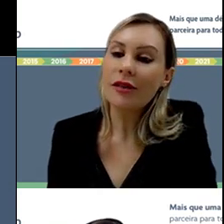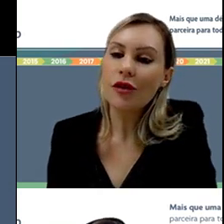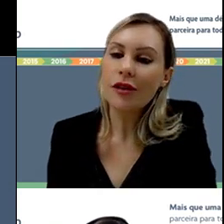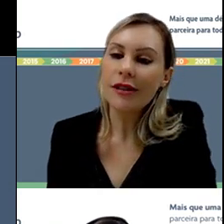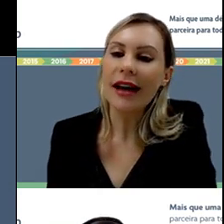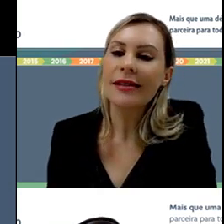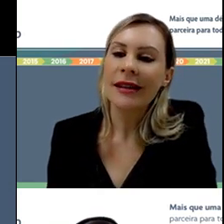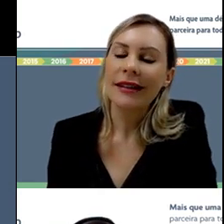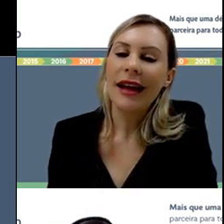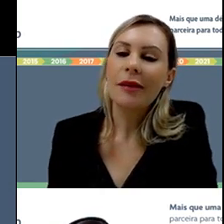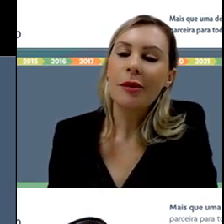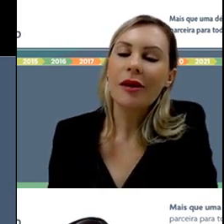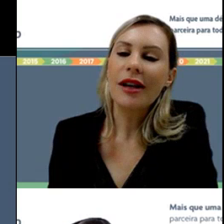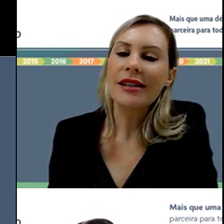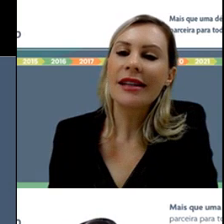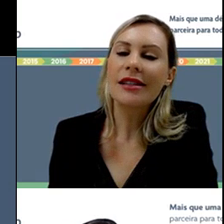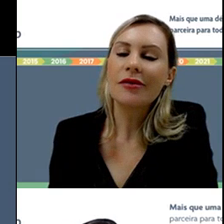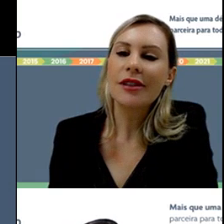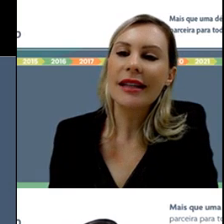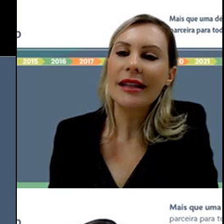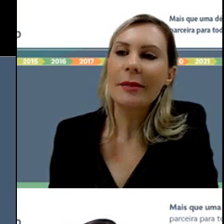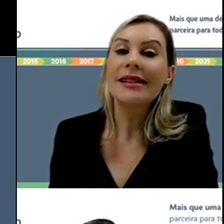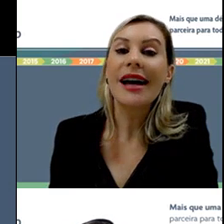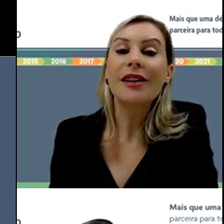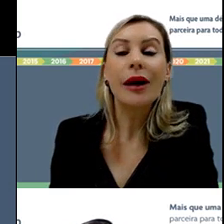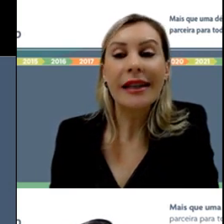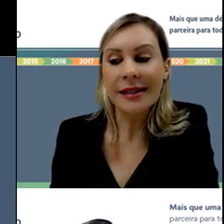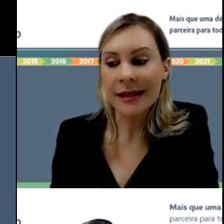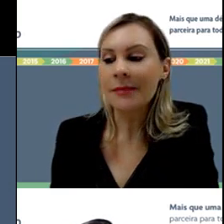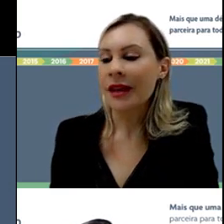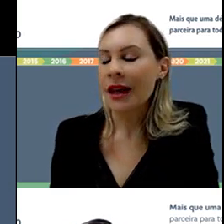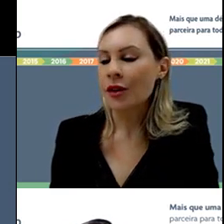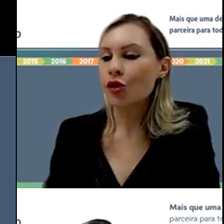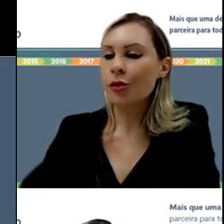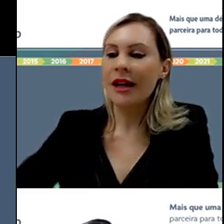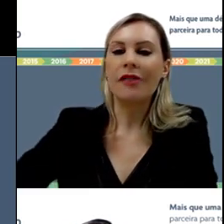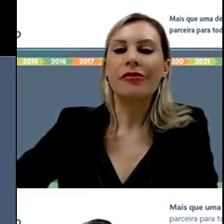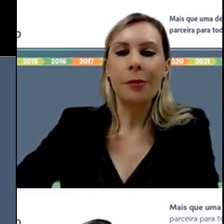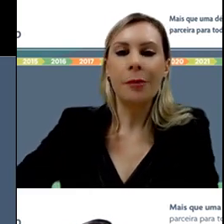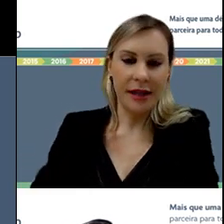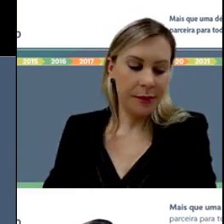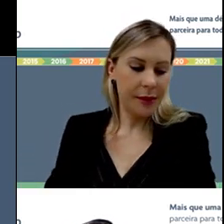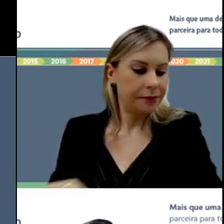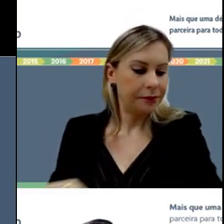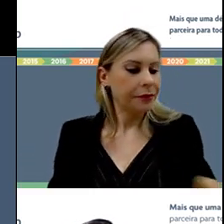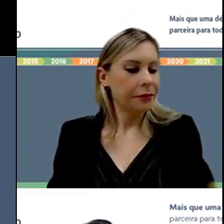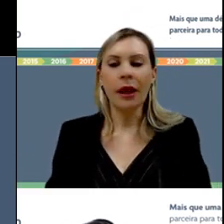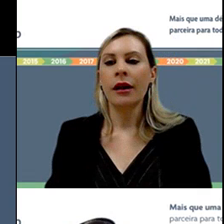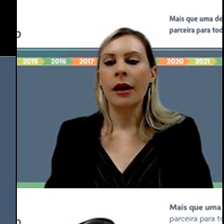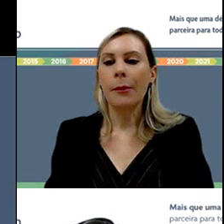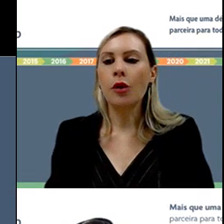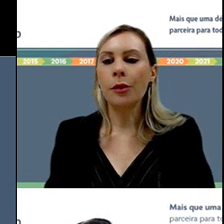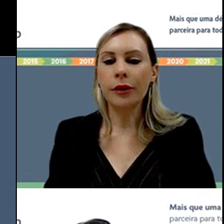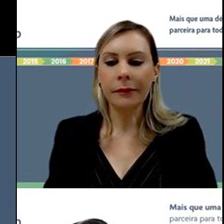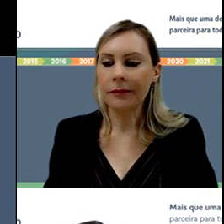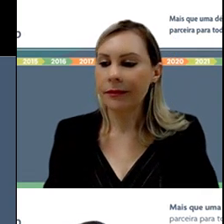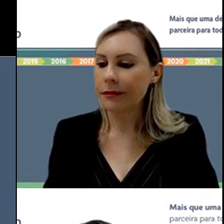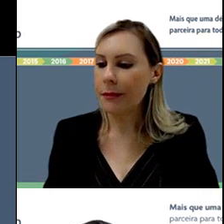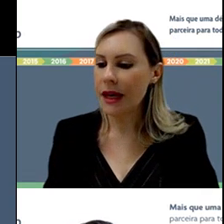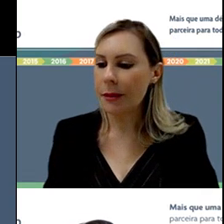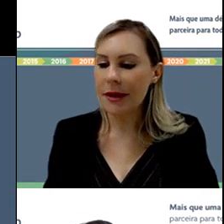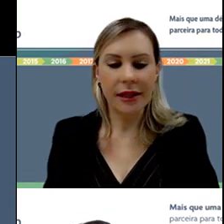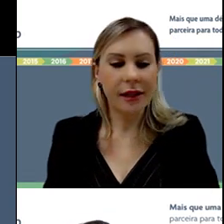além das redes sociais, né? Por meio das redes, você também se atualiza sobre a FUNPRESP. Bom,